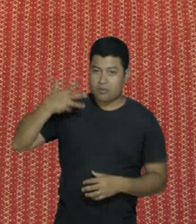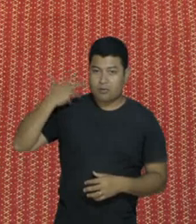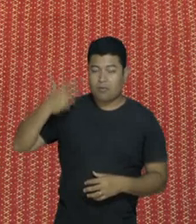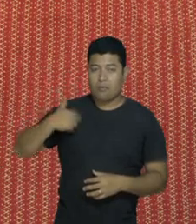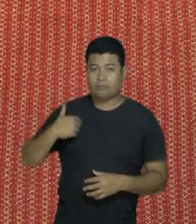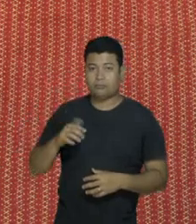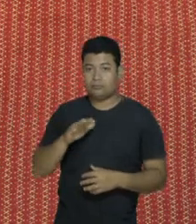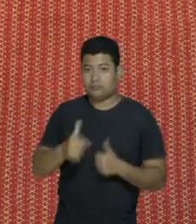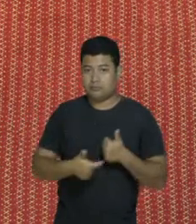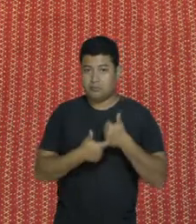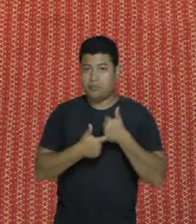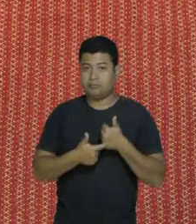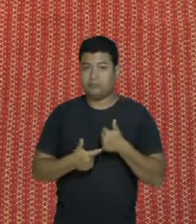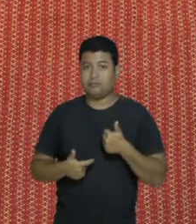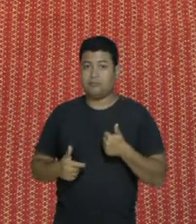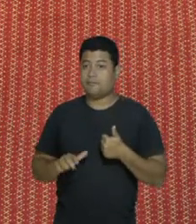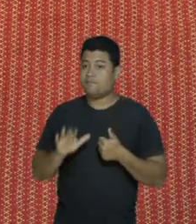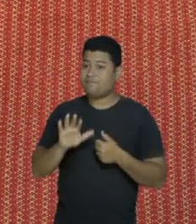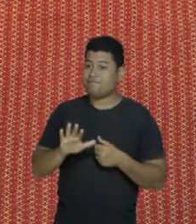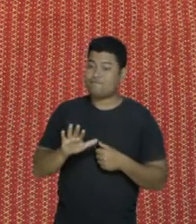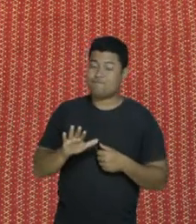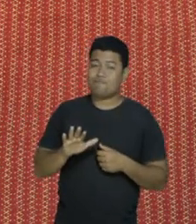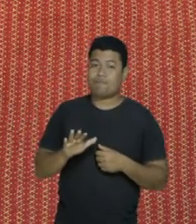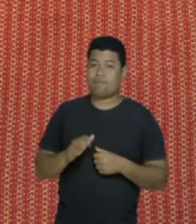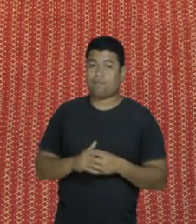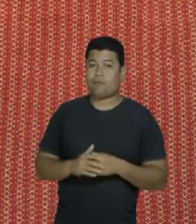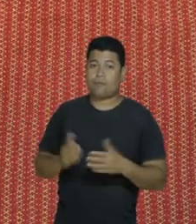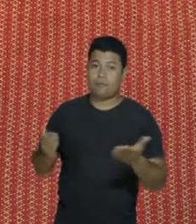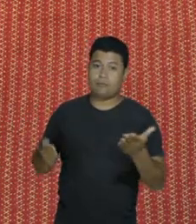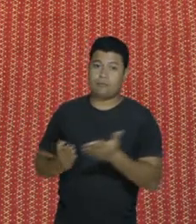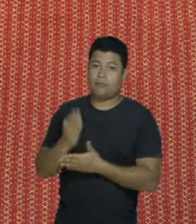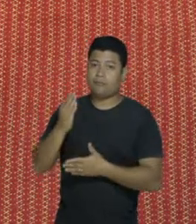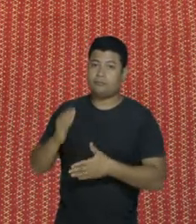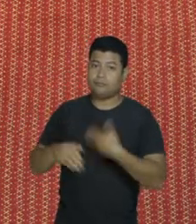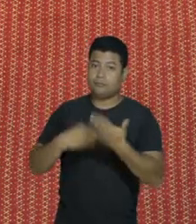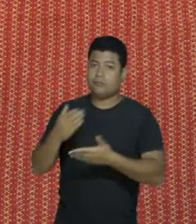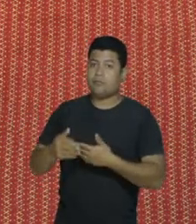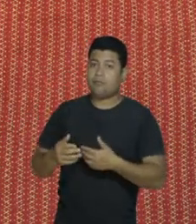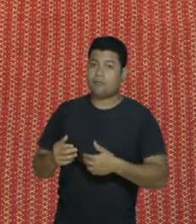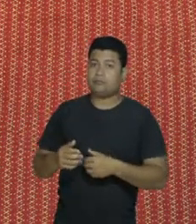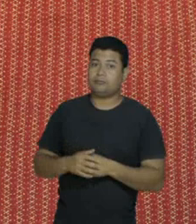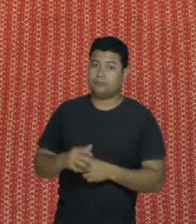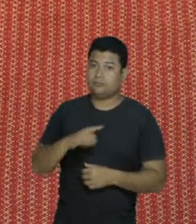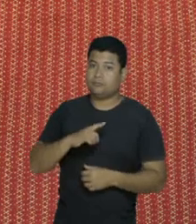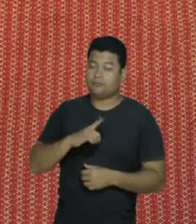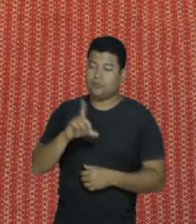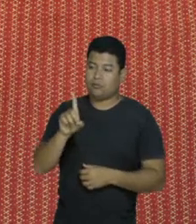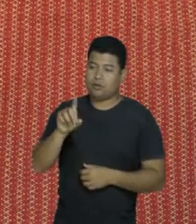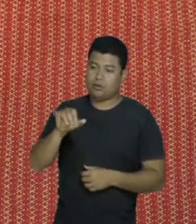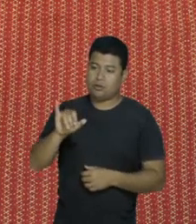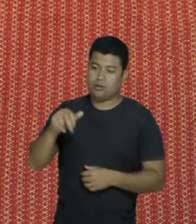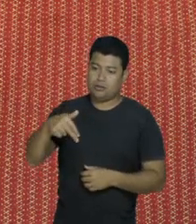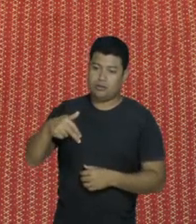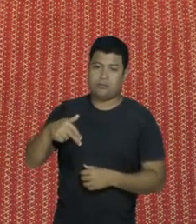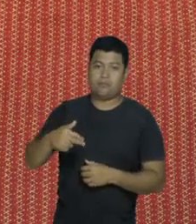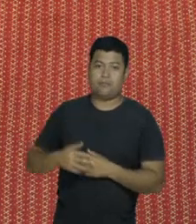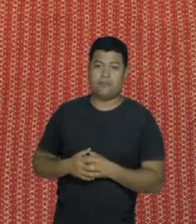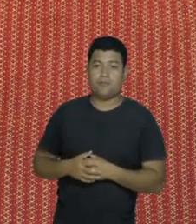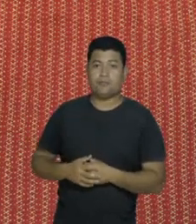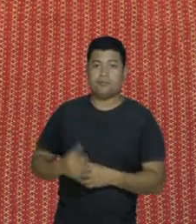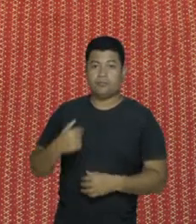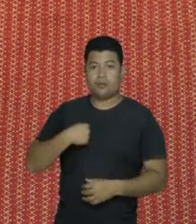positivo, muito embora aprovado aqui ele possa sofrer talvez uma dinha à frente. Mas eu vou votar